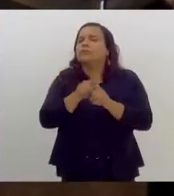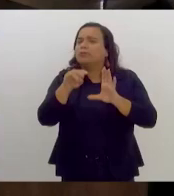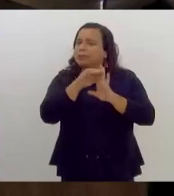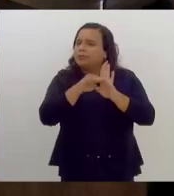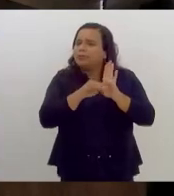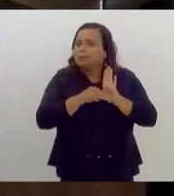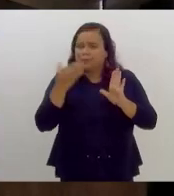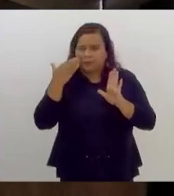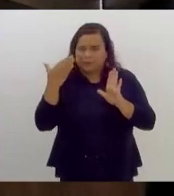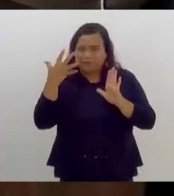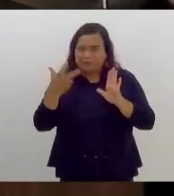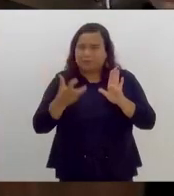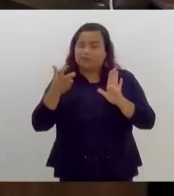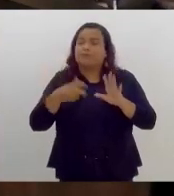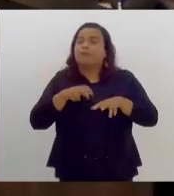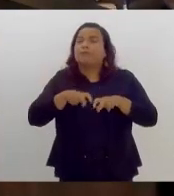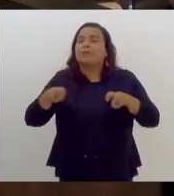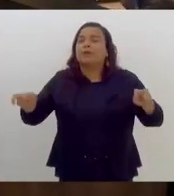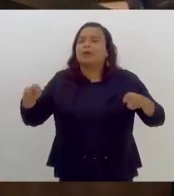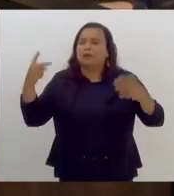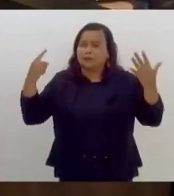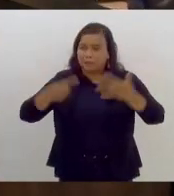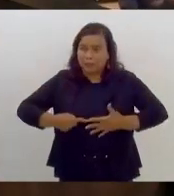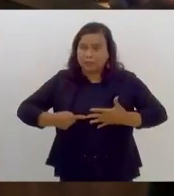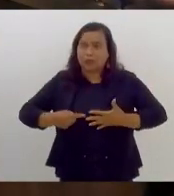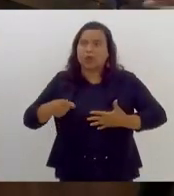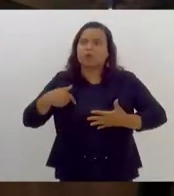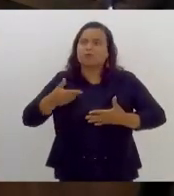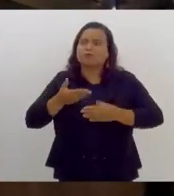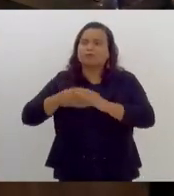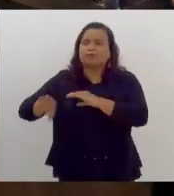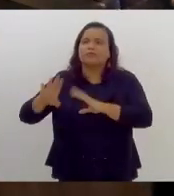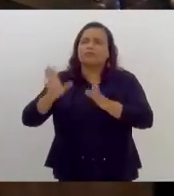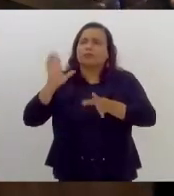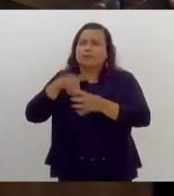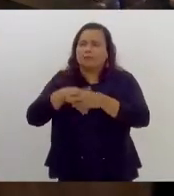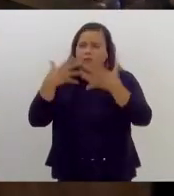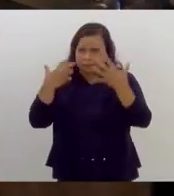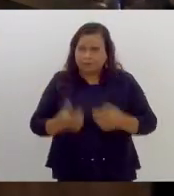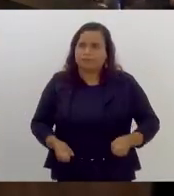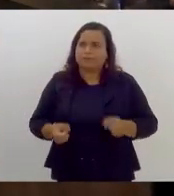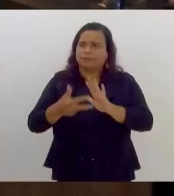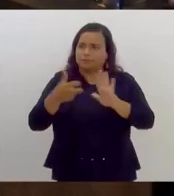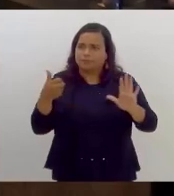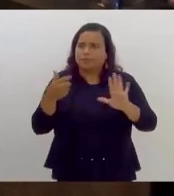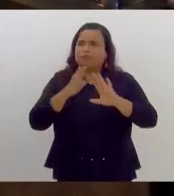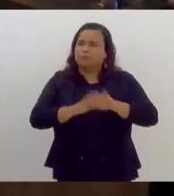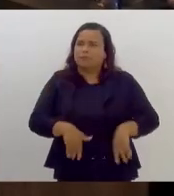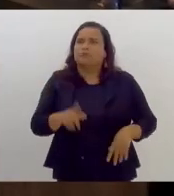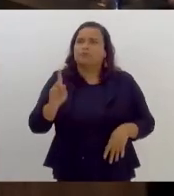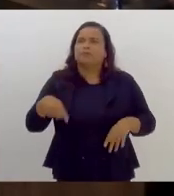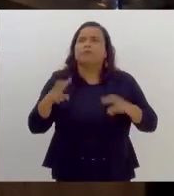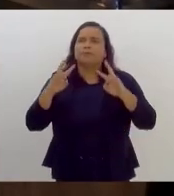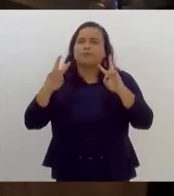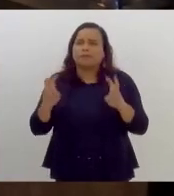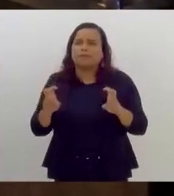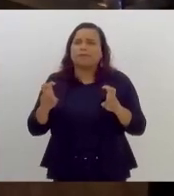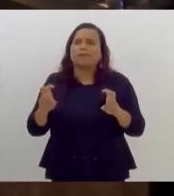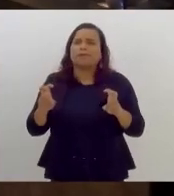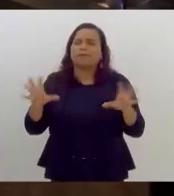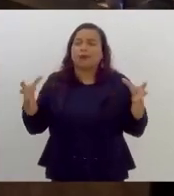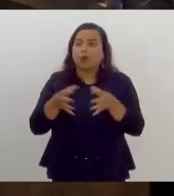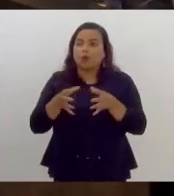que a bancada do PSOL já encaminha um voto favorável à derrubada desses vetos, é com relação às